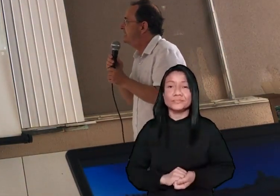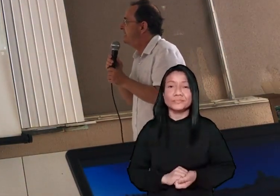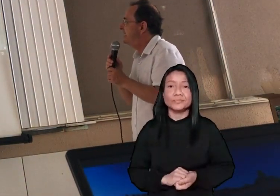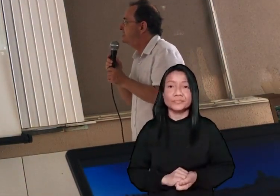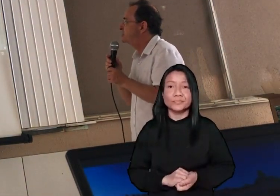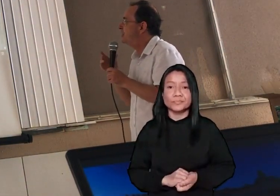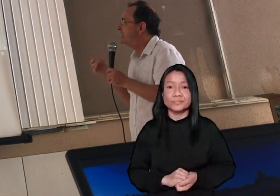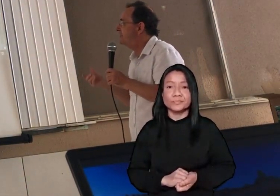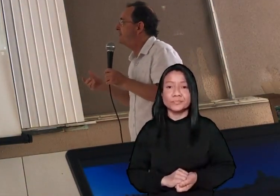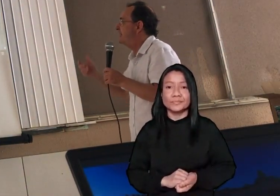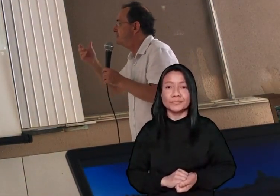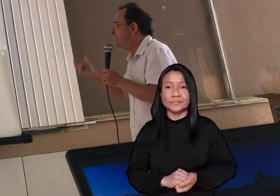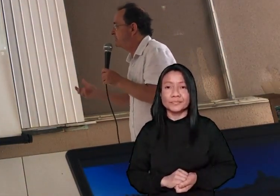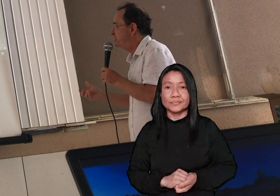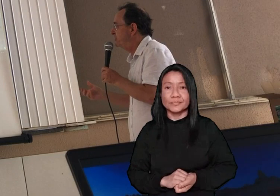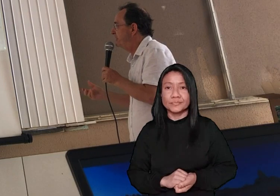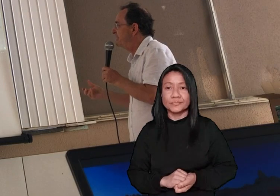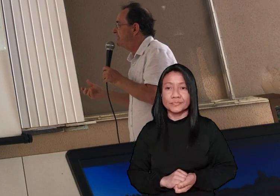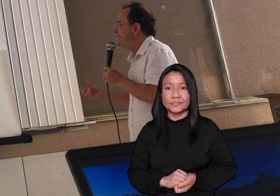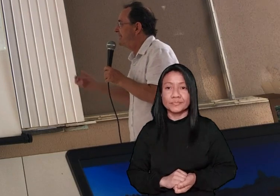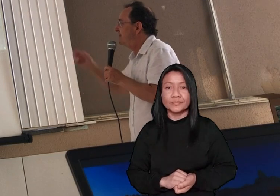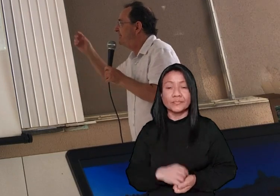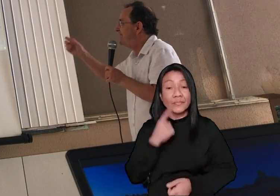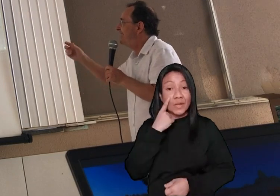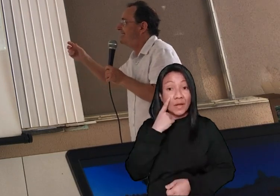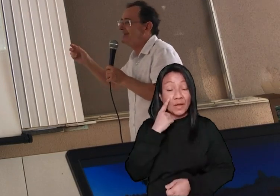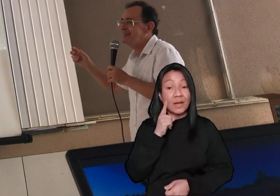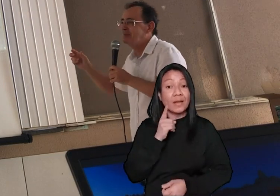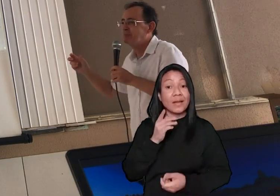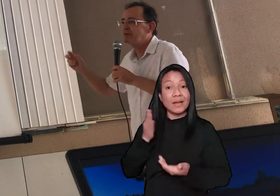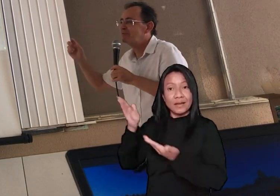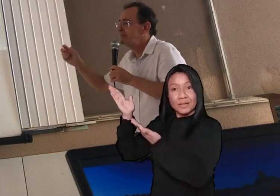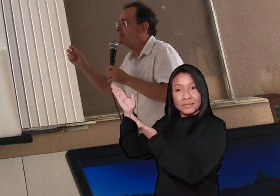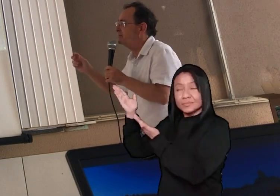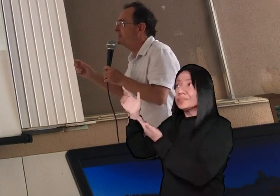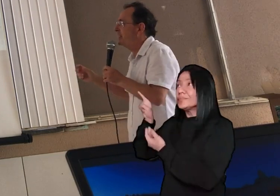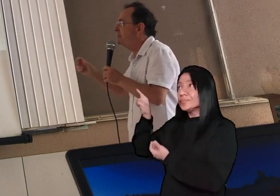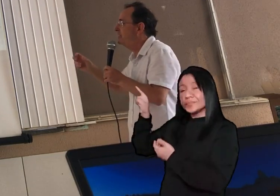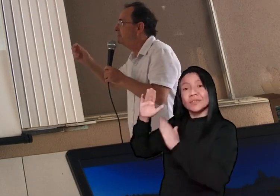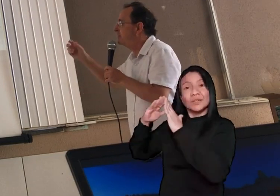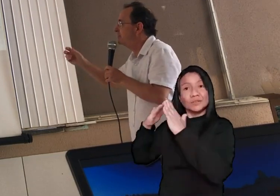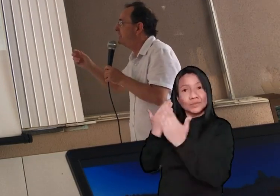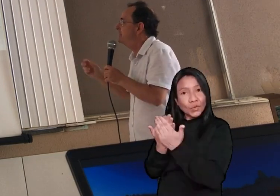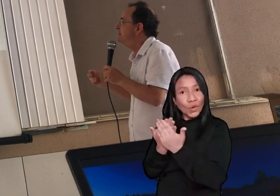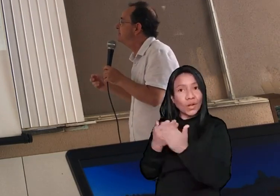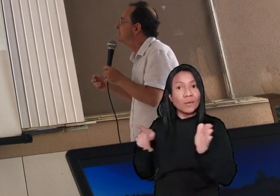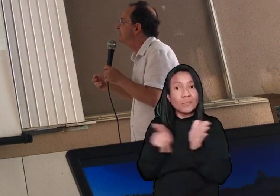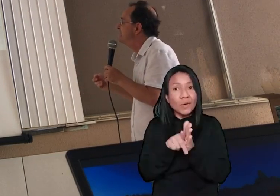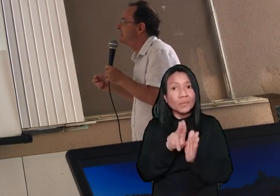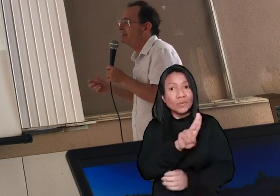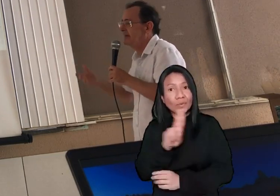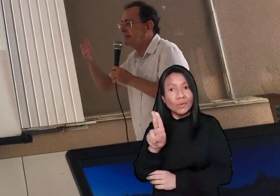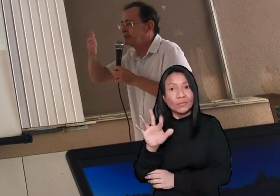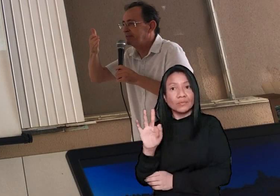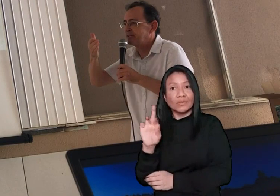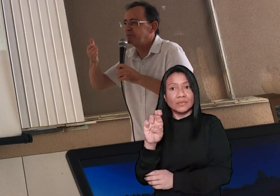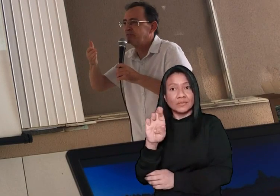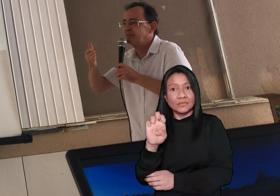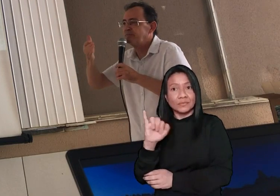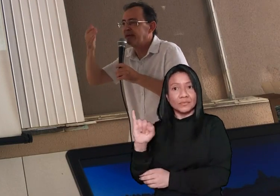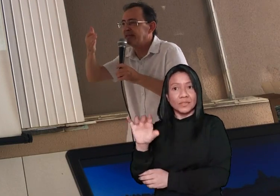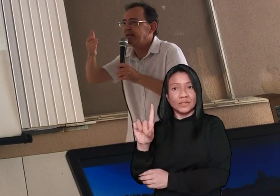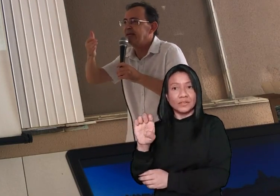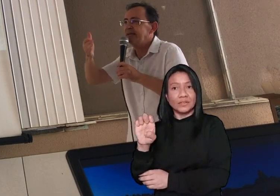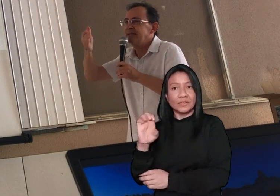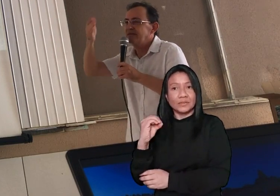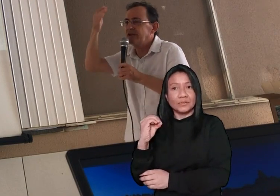Essa é a escola Frei Deodato. E ela fica em Porto União, no interior de Porto União, tá? Na divisa com